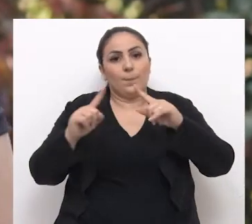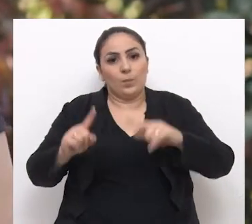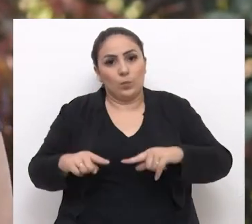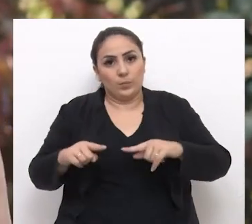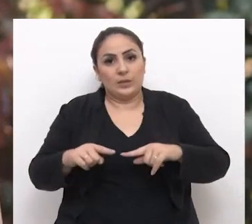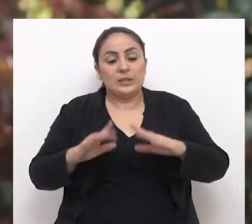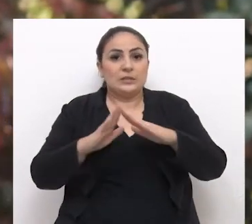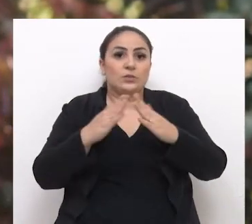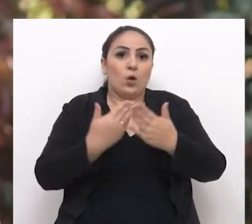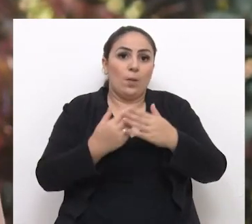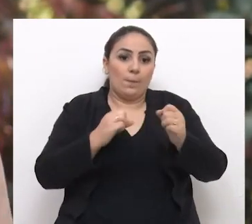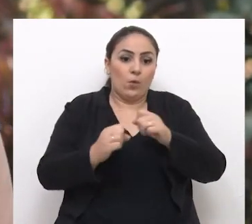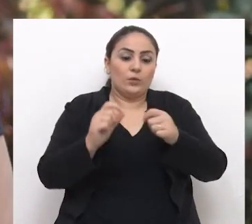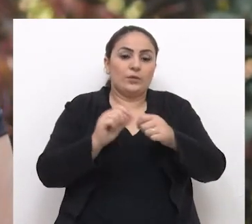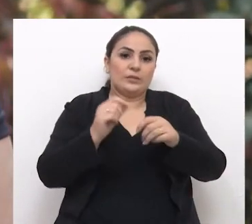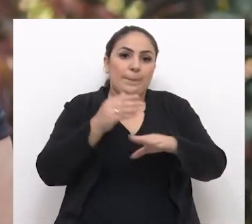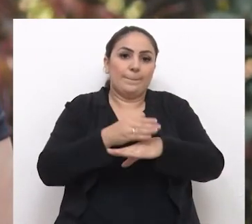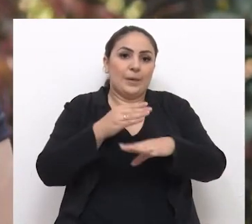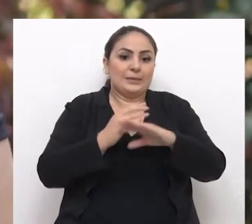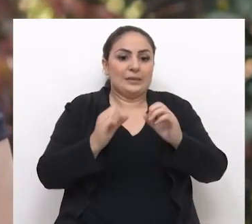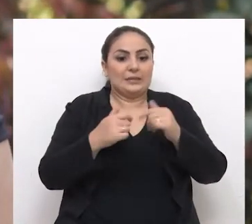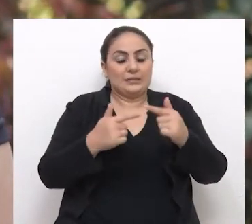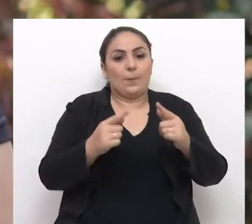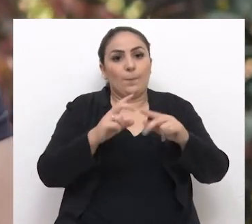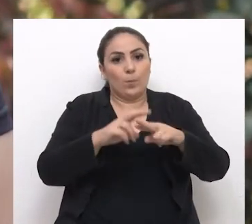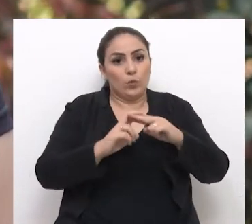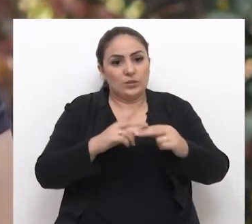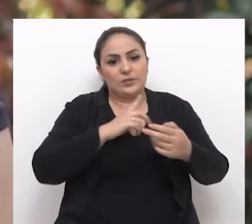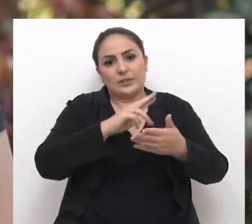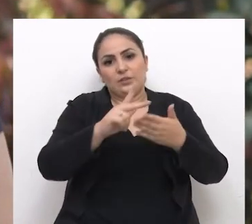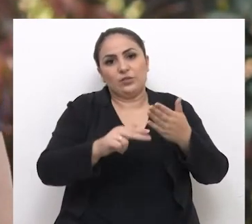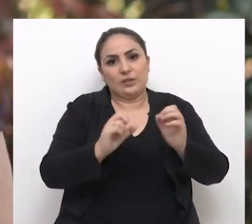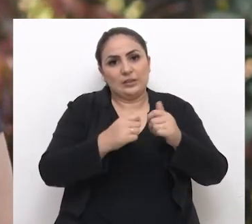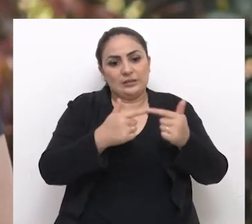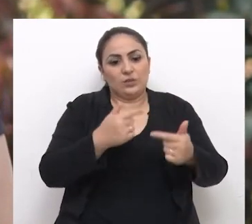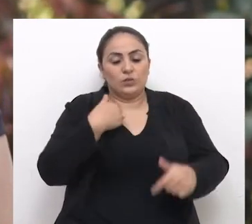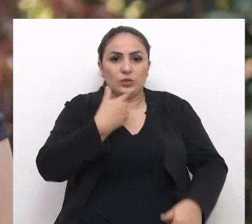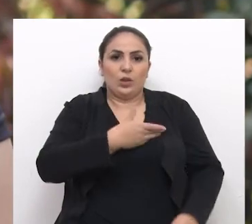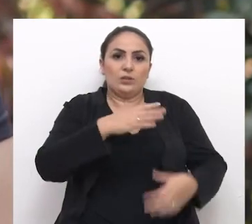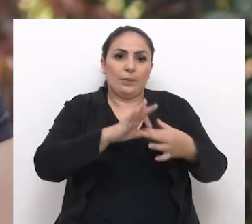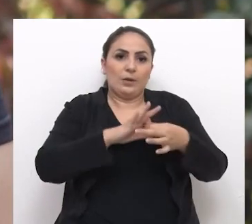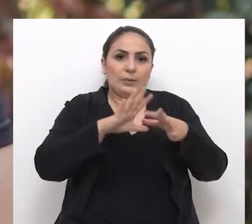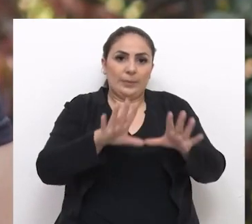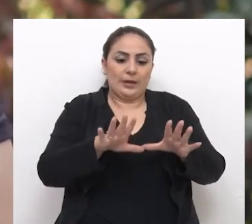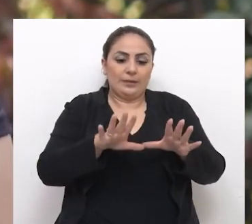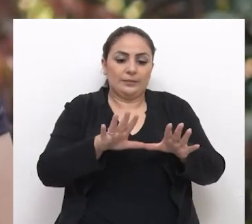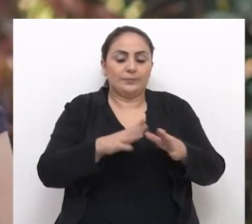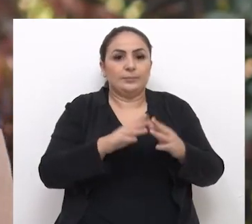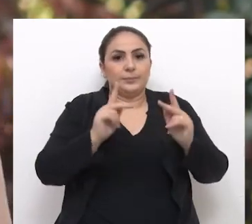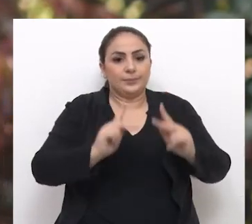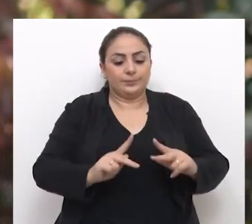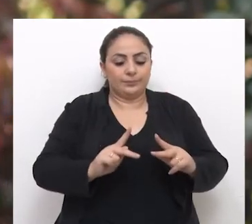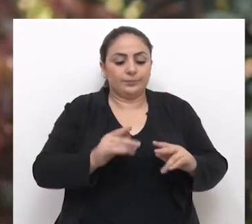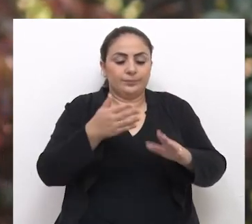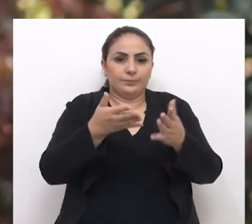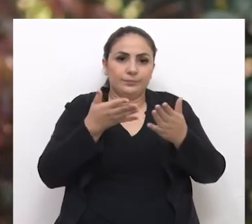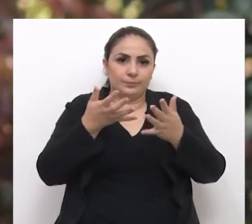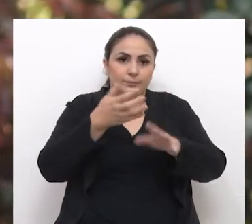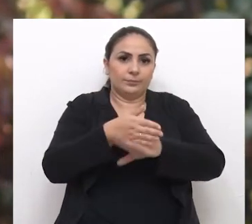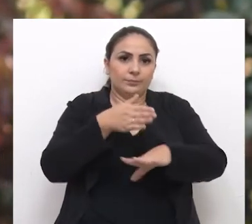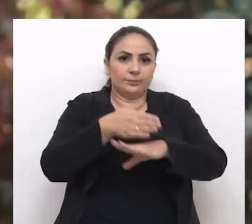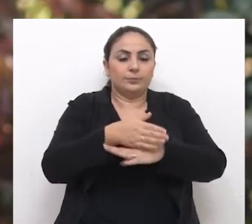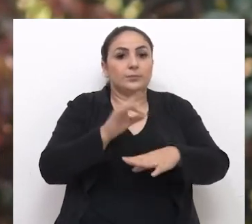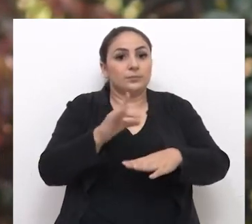como pública, e escolas podem fazer parte dessa ação. Então serão diversas ações que a gente vai disponibilizar para as